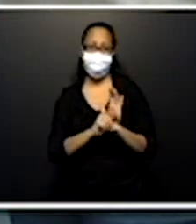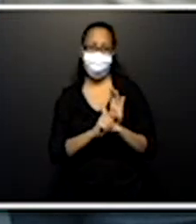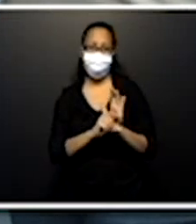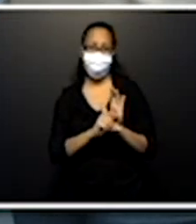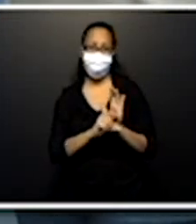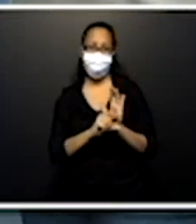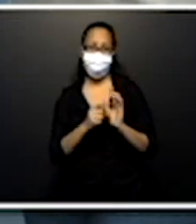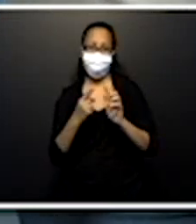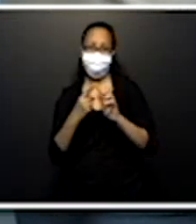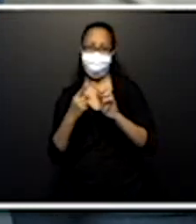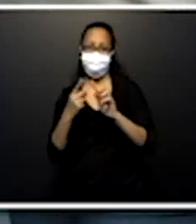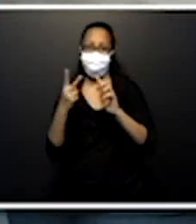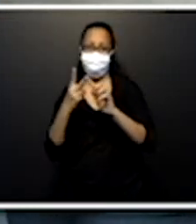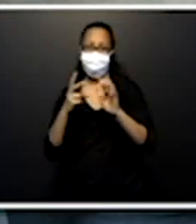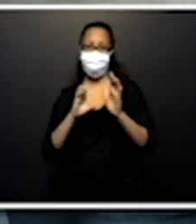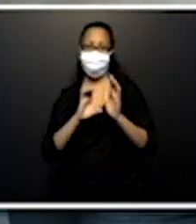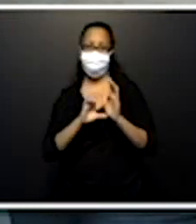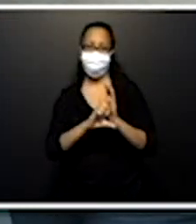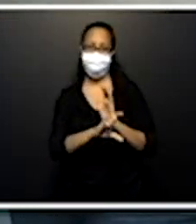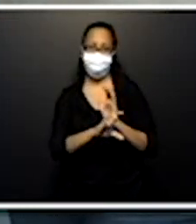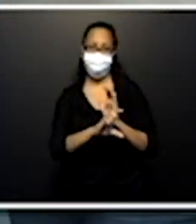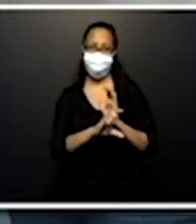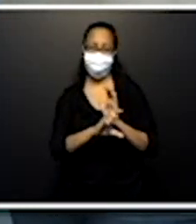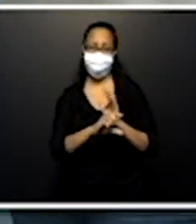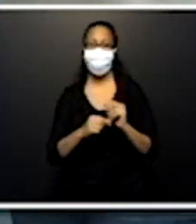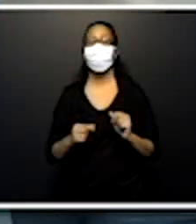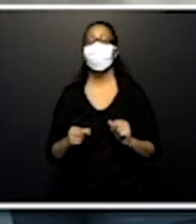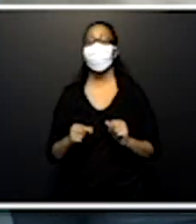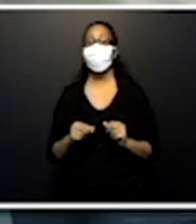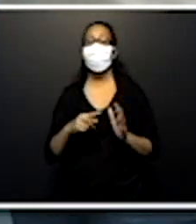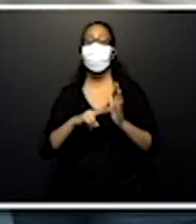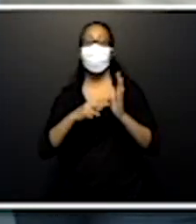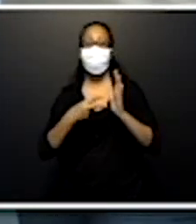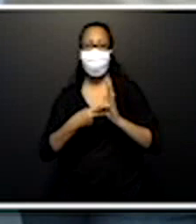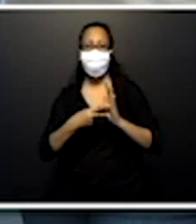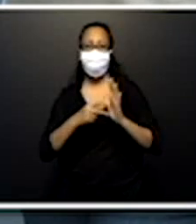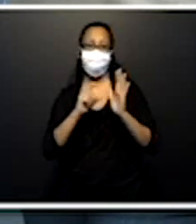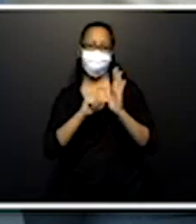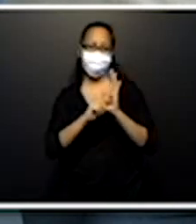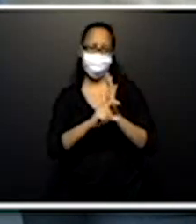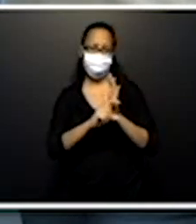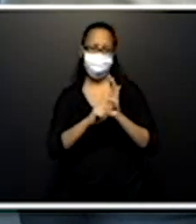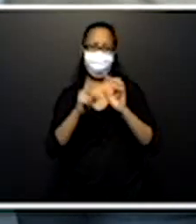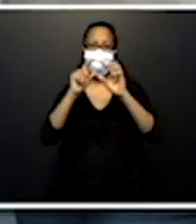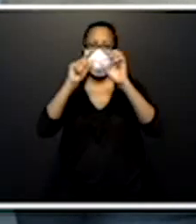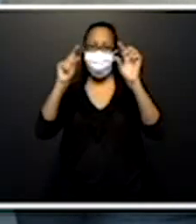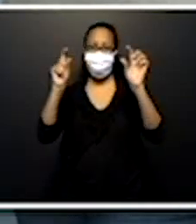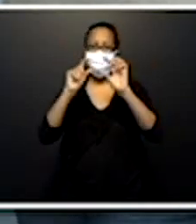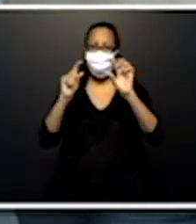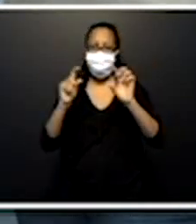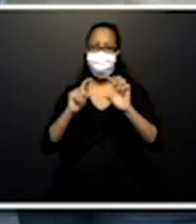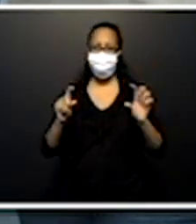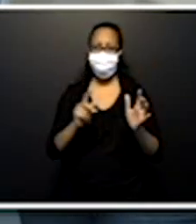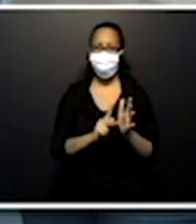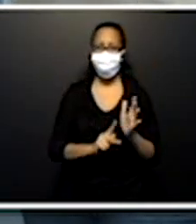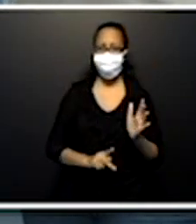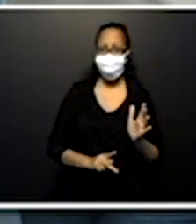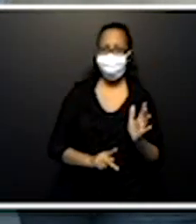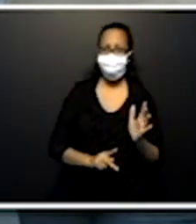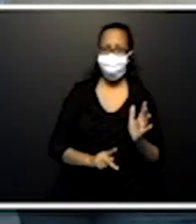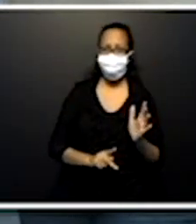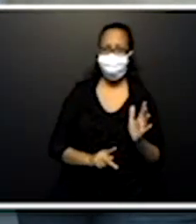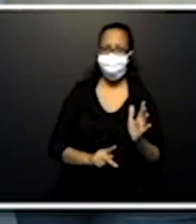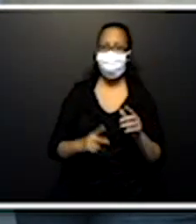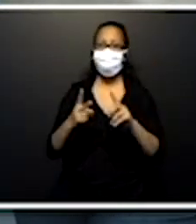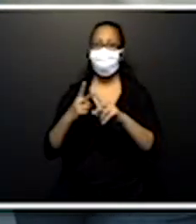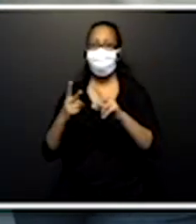verso? Verso é cada uma das linhas que eu tenho no poema, enquanto estrofe é um conjunto de versos. Então,